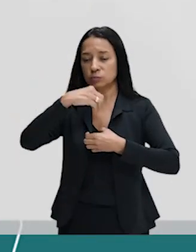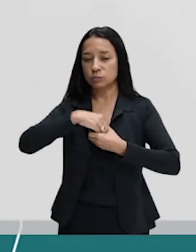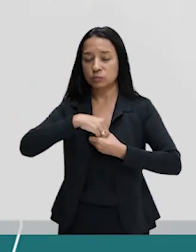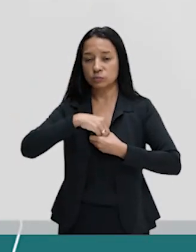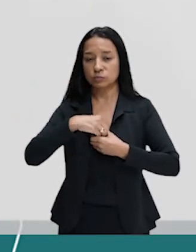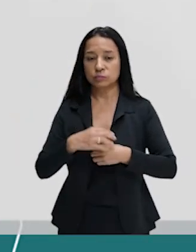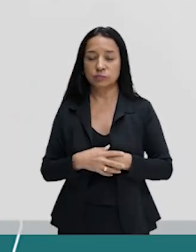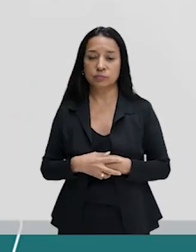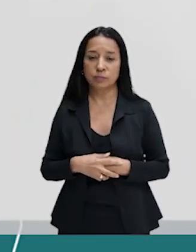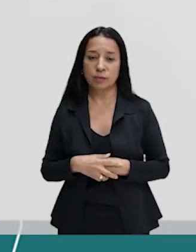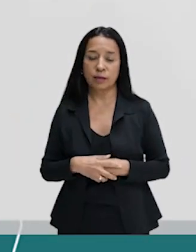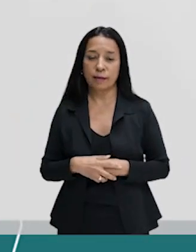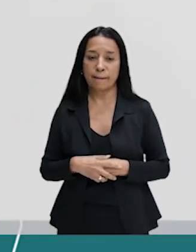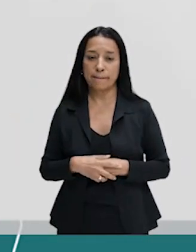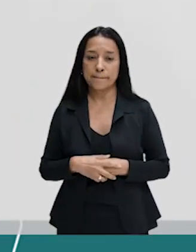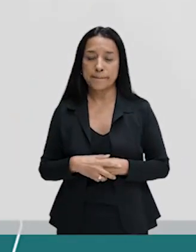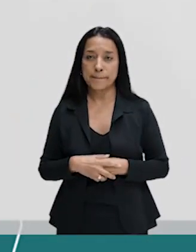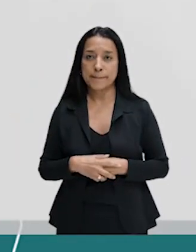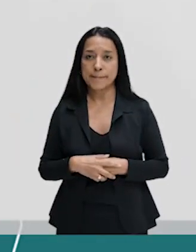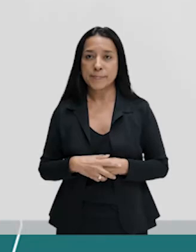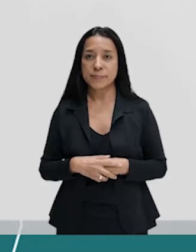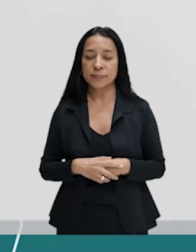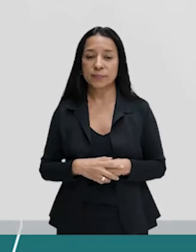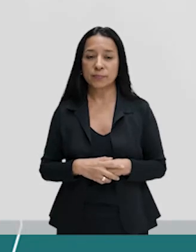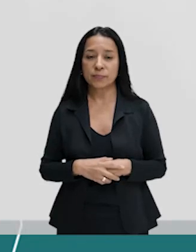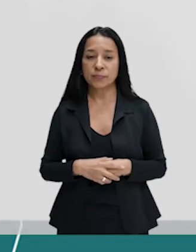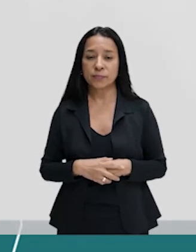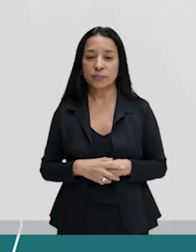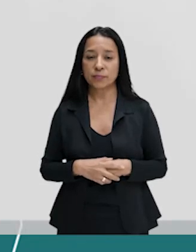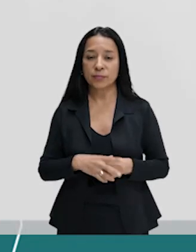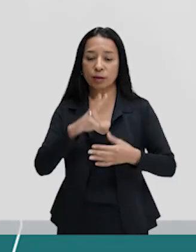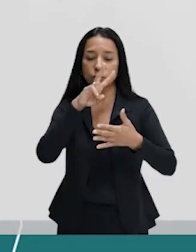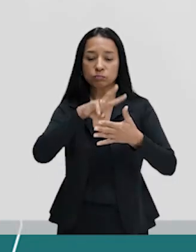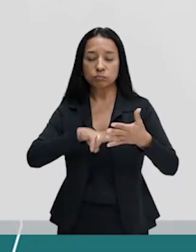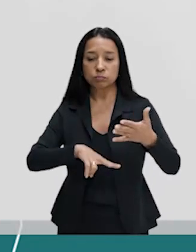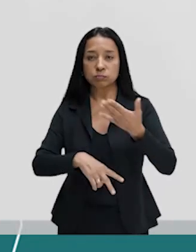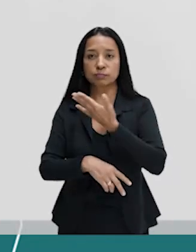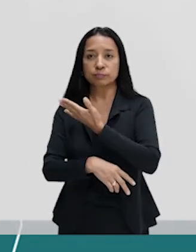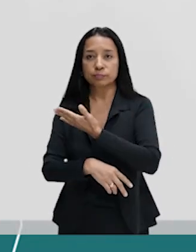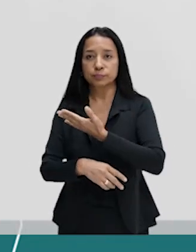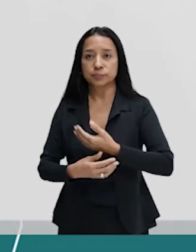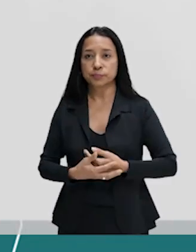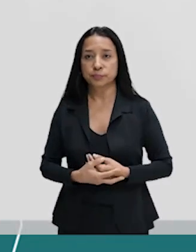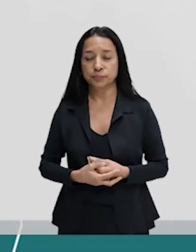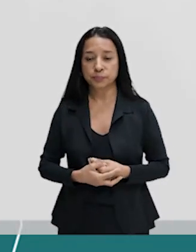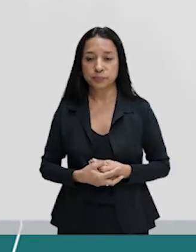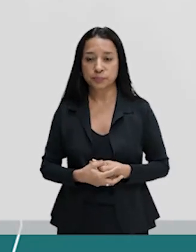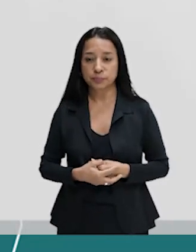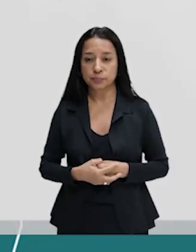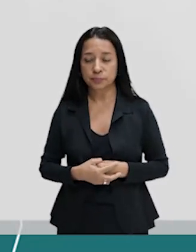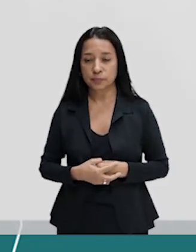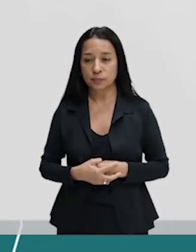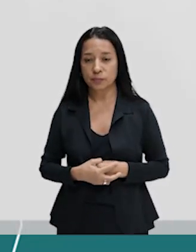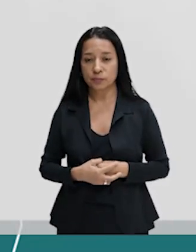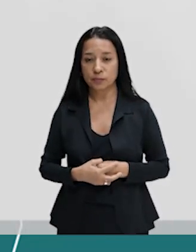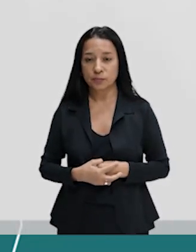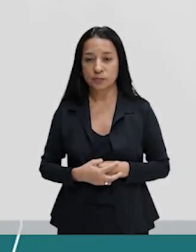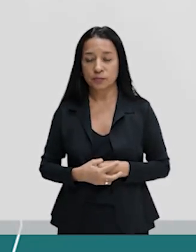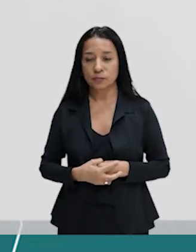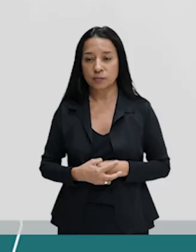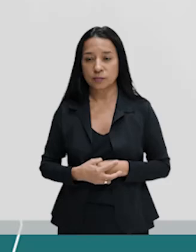Meu pai sempre dizia que o sofrimento melhora o homem, desenvolvendo seu espírito e aprimorando a